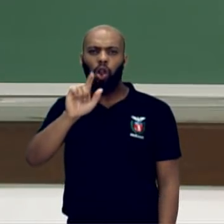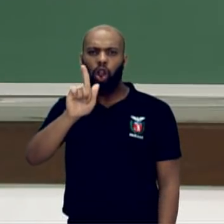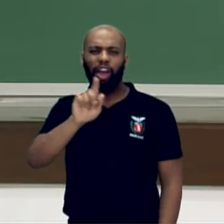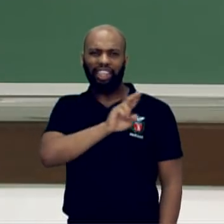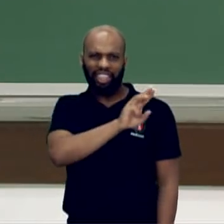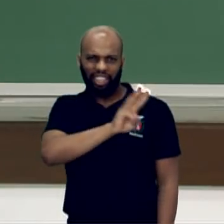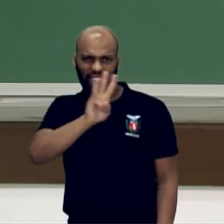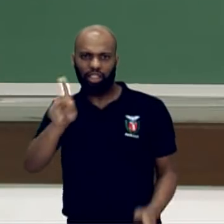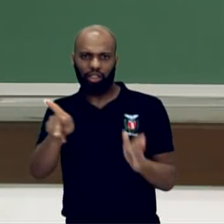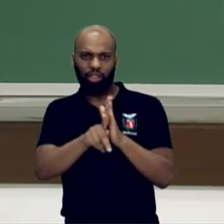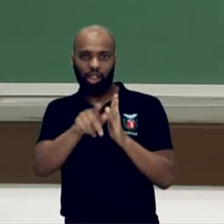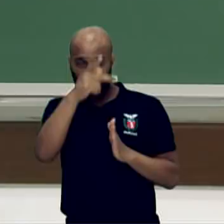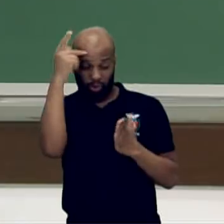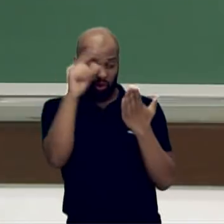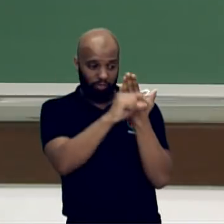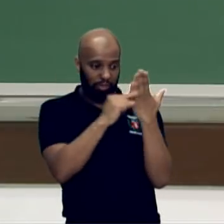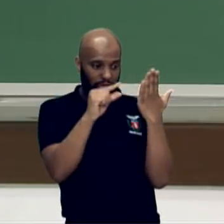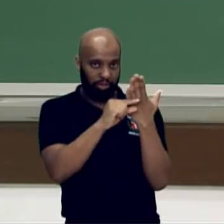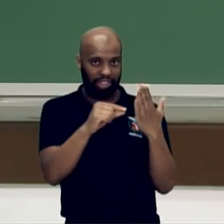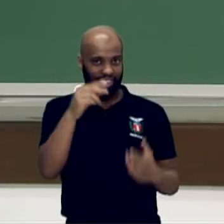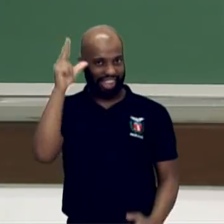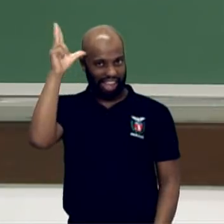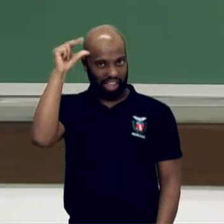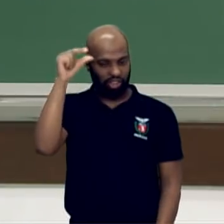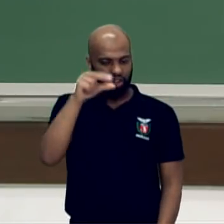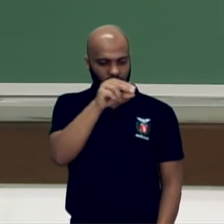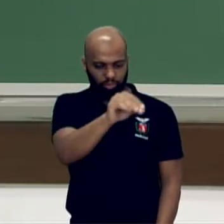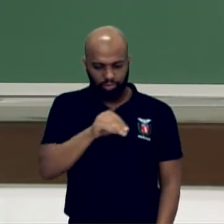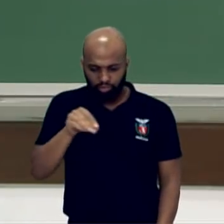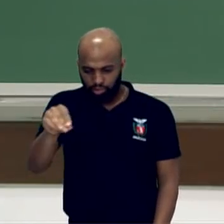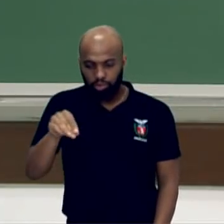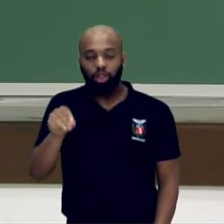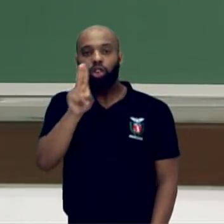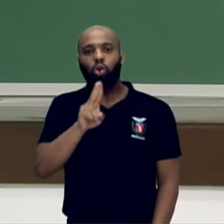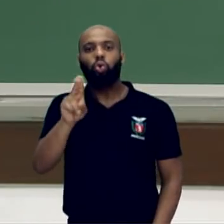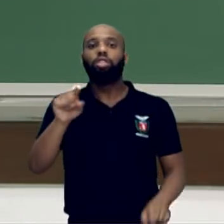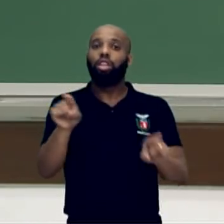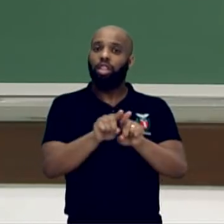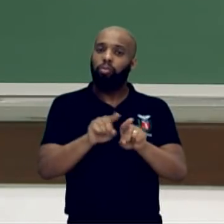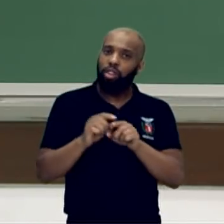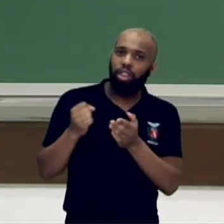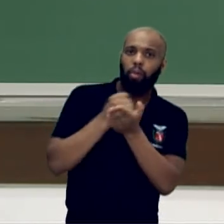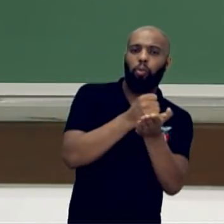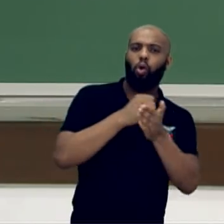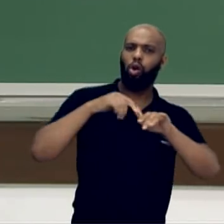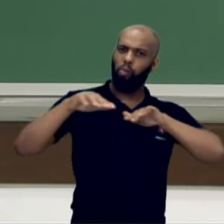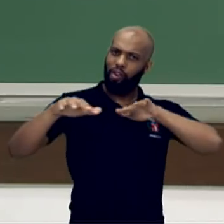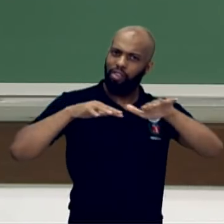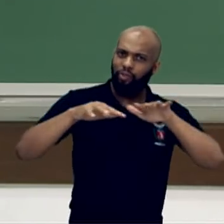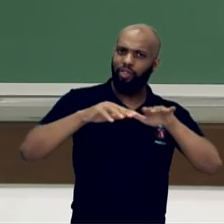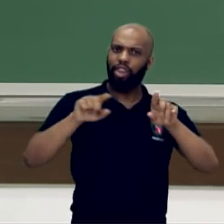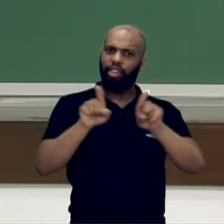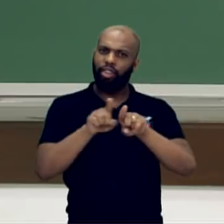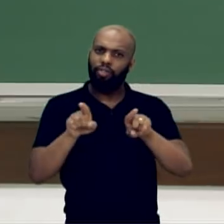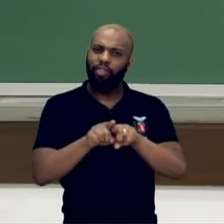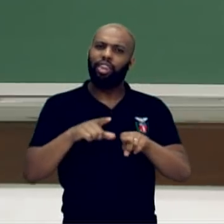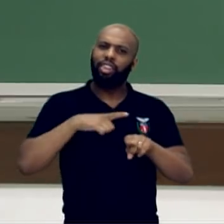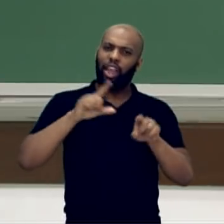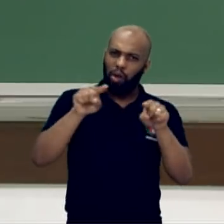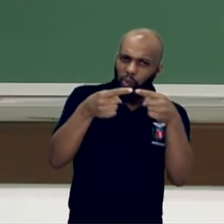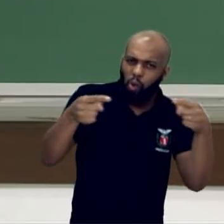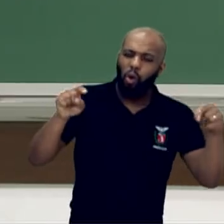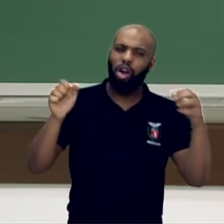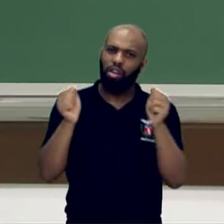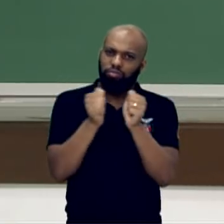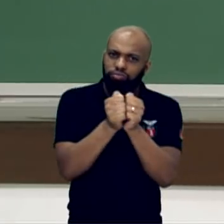do autor, o autor do xadrez. Vocês vão ver que lá eles usam uma série de recursos, movimentos, a ver com